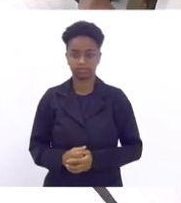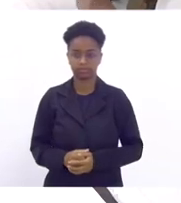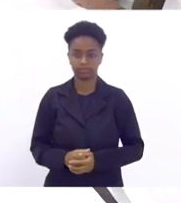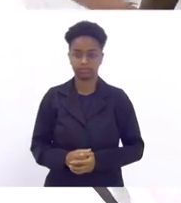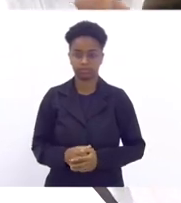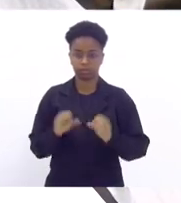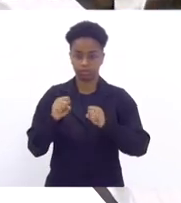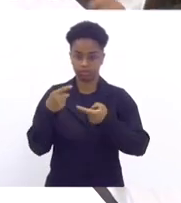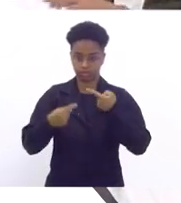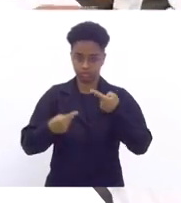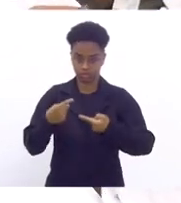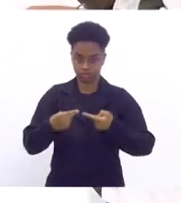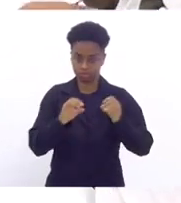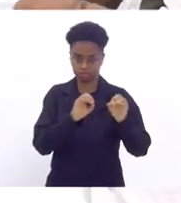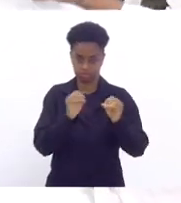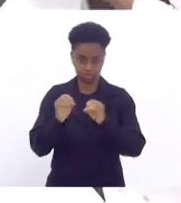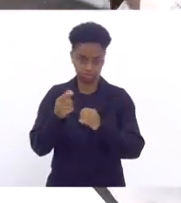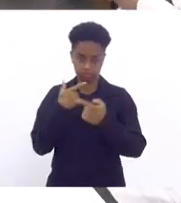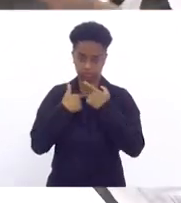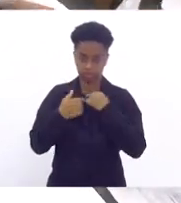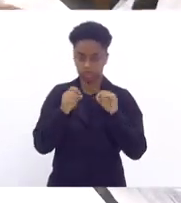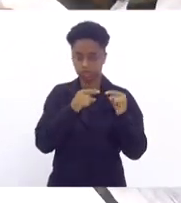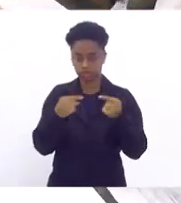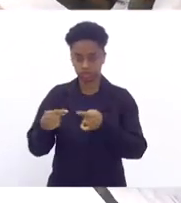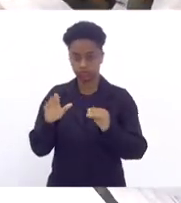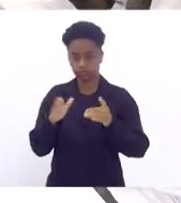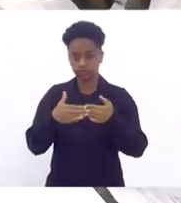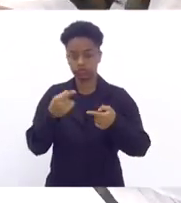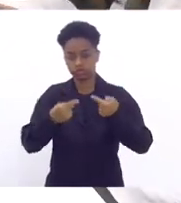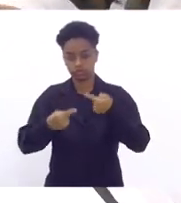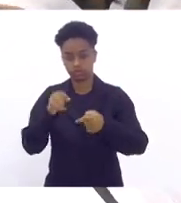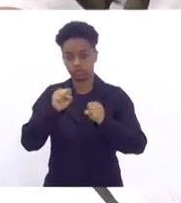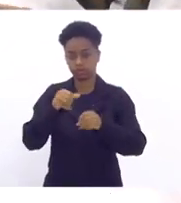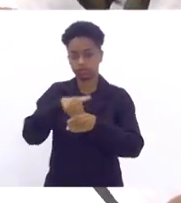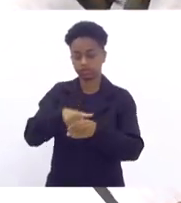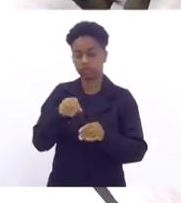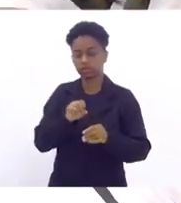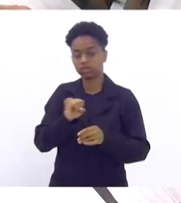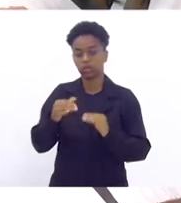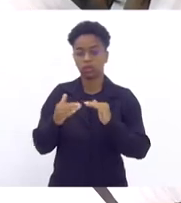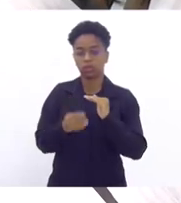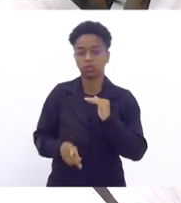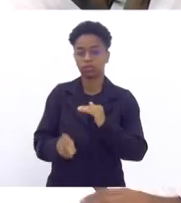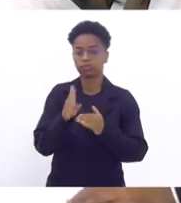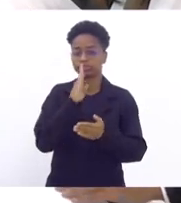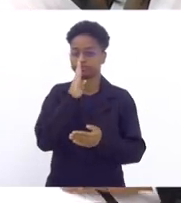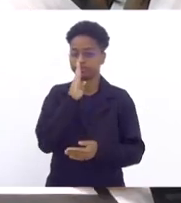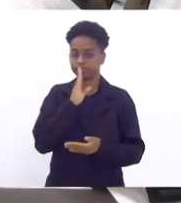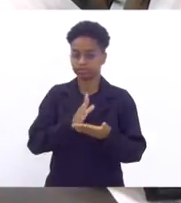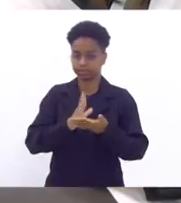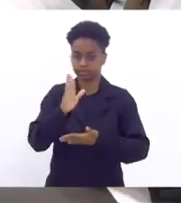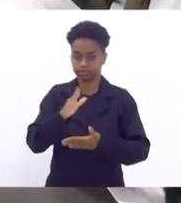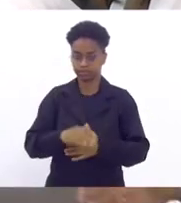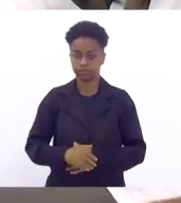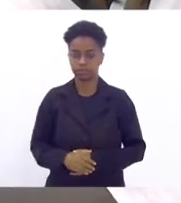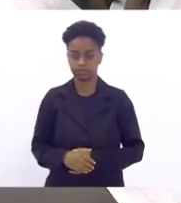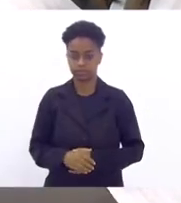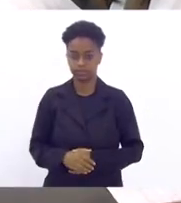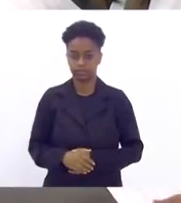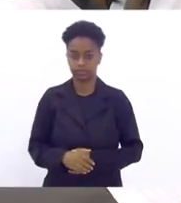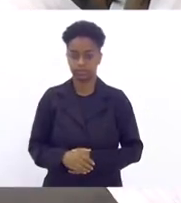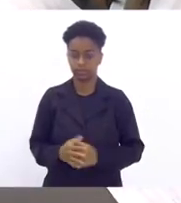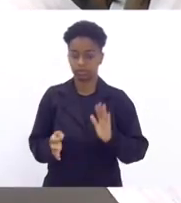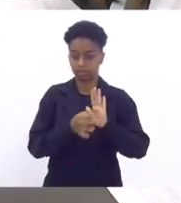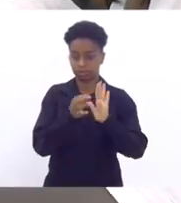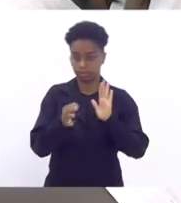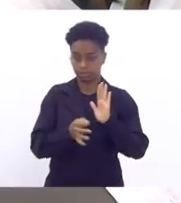em discussão não havendo Quem Queira discutir encerrar a discussão e votação senhores que aprovam permaneçam Como estão aprovado parecer do